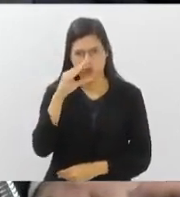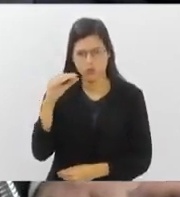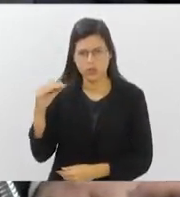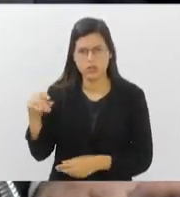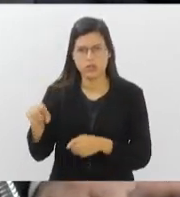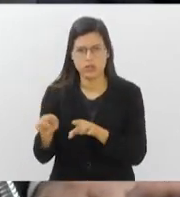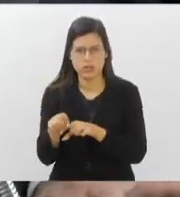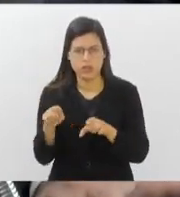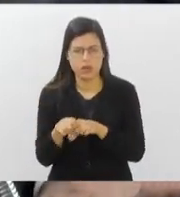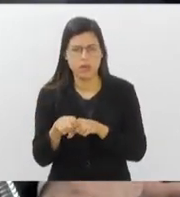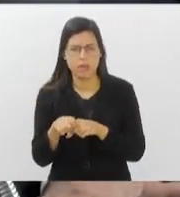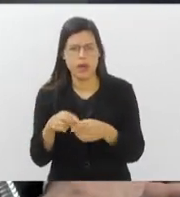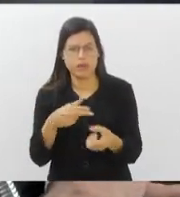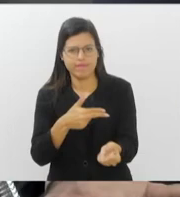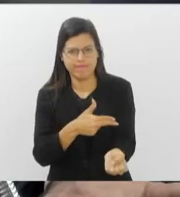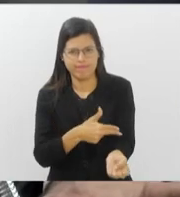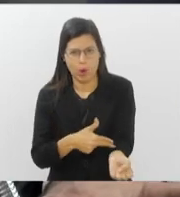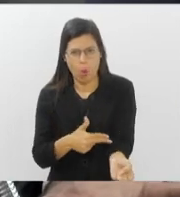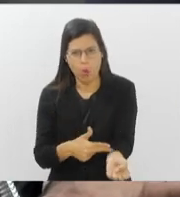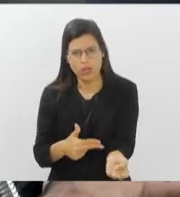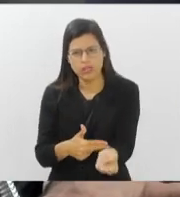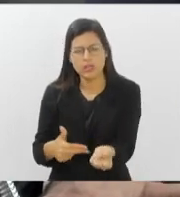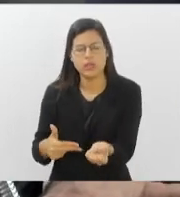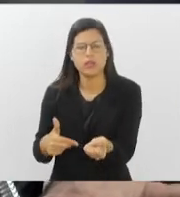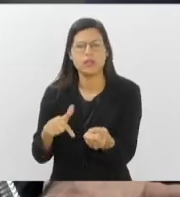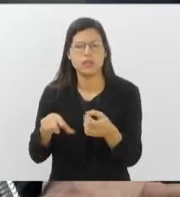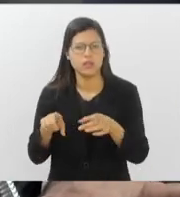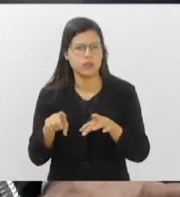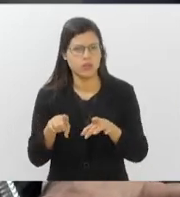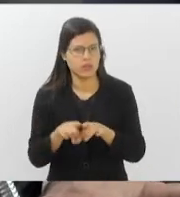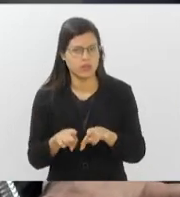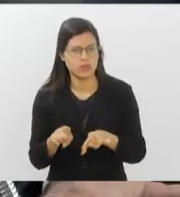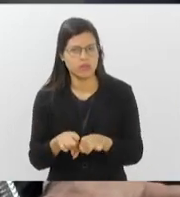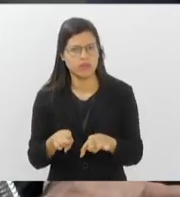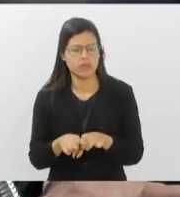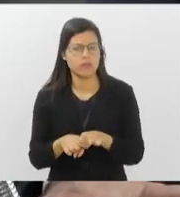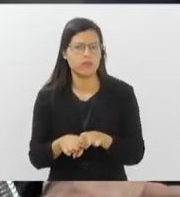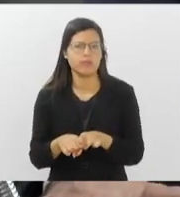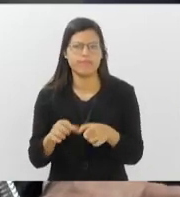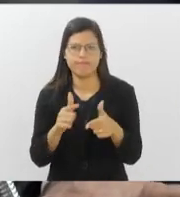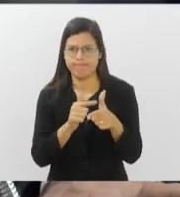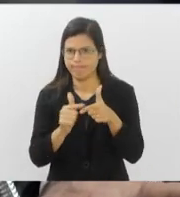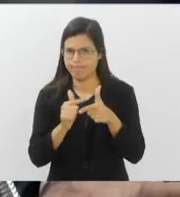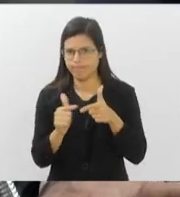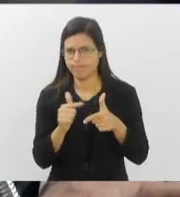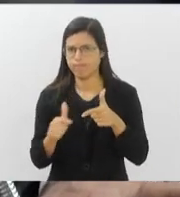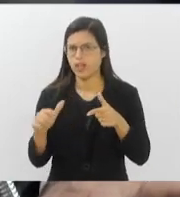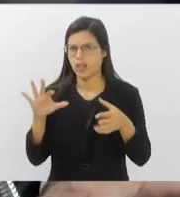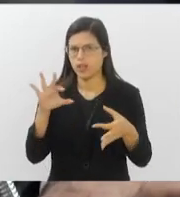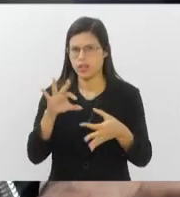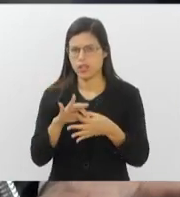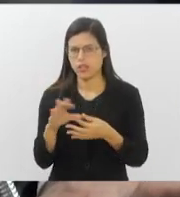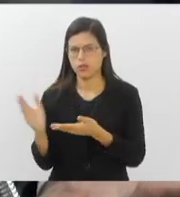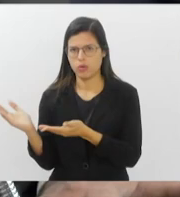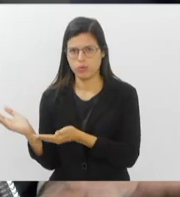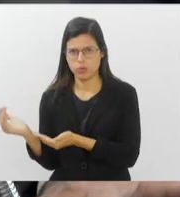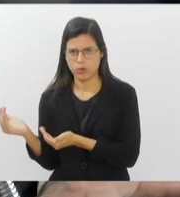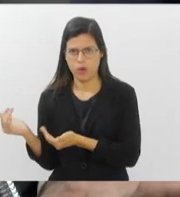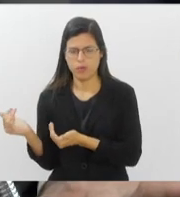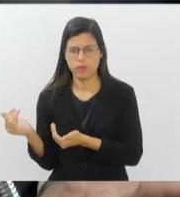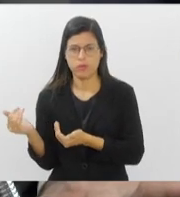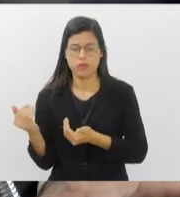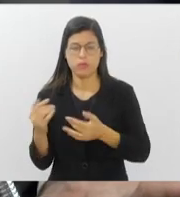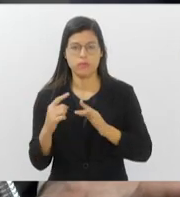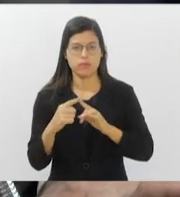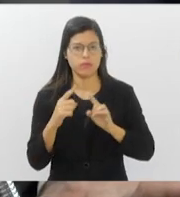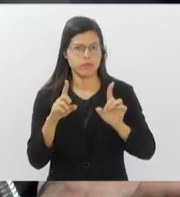automutilação, muitos problemas relacionados, não é, aos nossos jovens, mas também